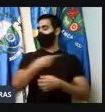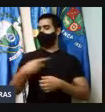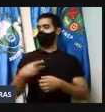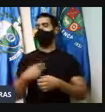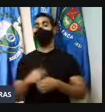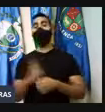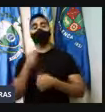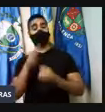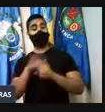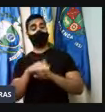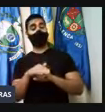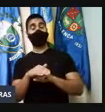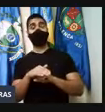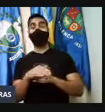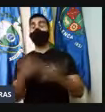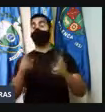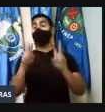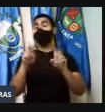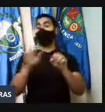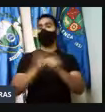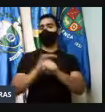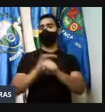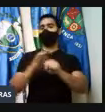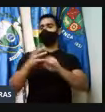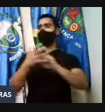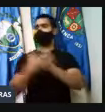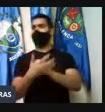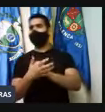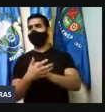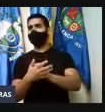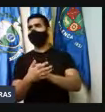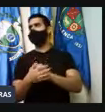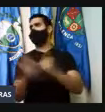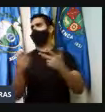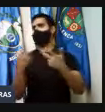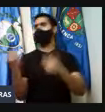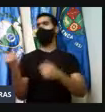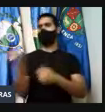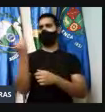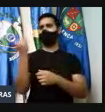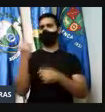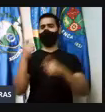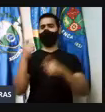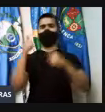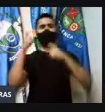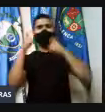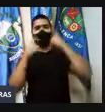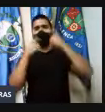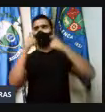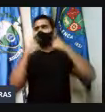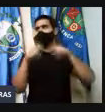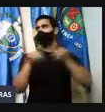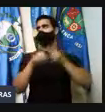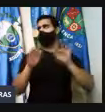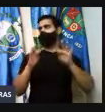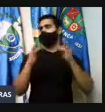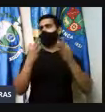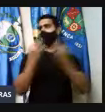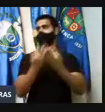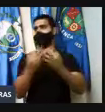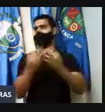preocupante, principalmente na nossa cidade, lógico, aqui que nós nos residimos, preocupação com nossas famílias, com